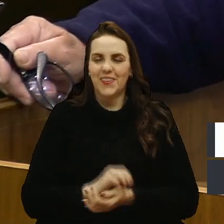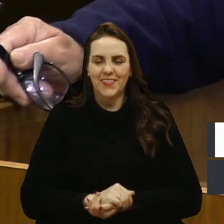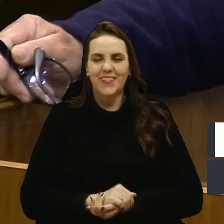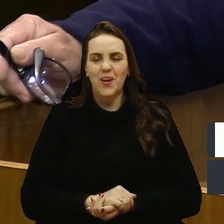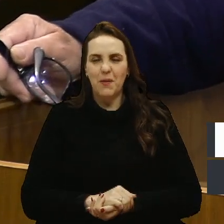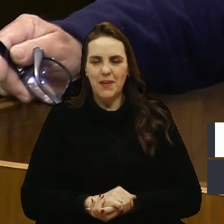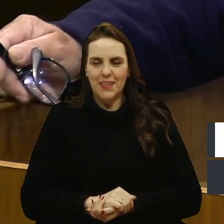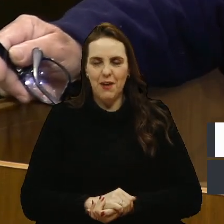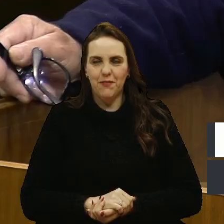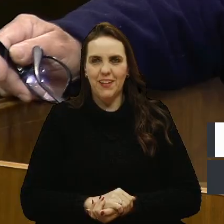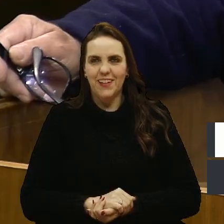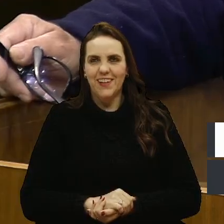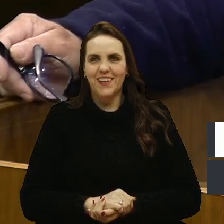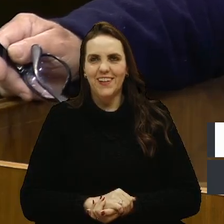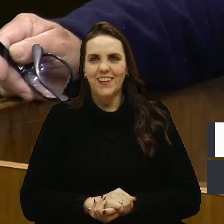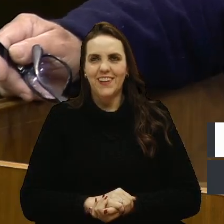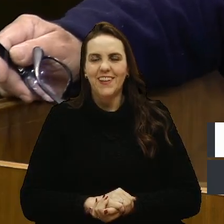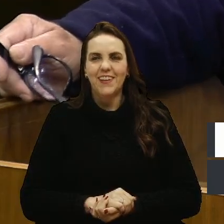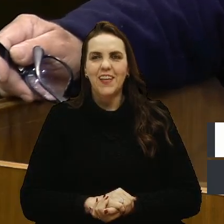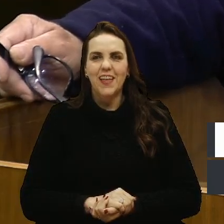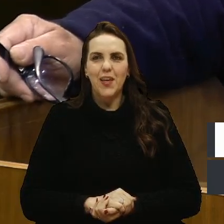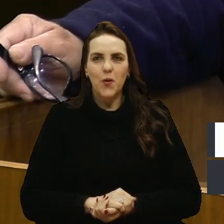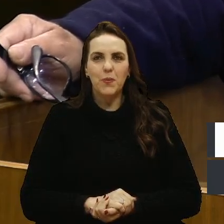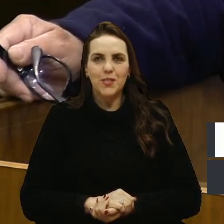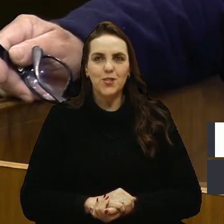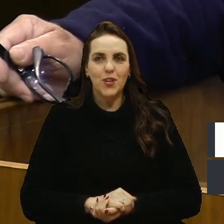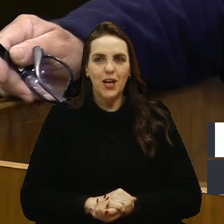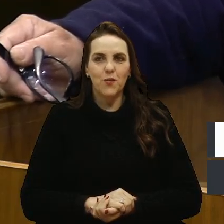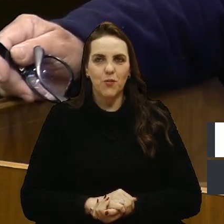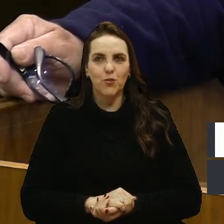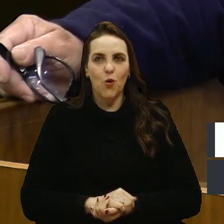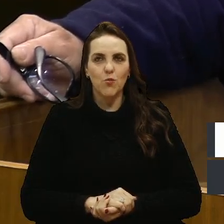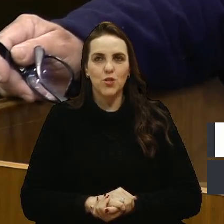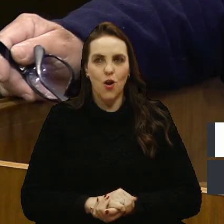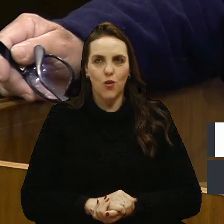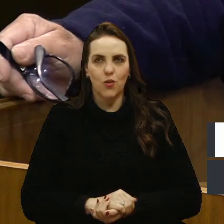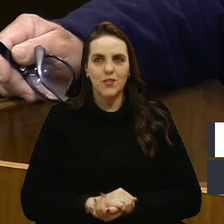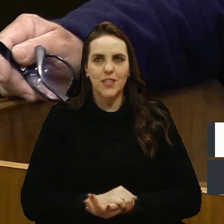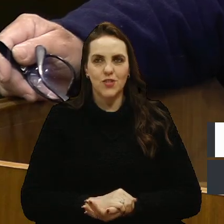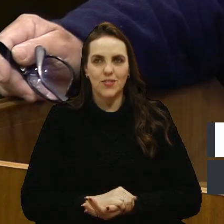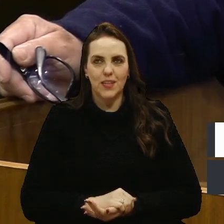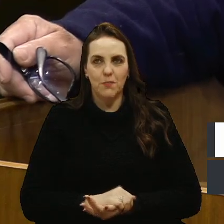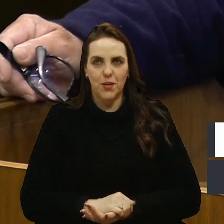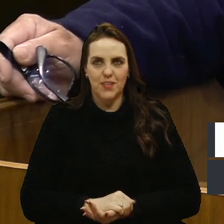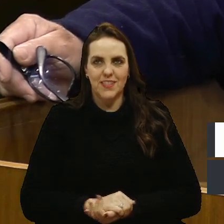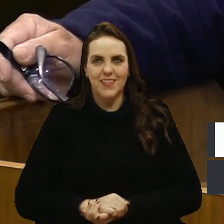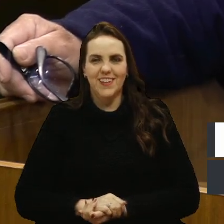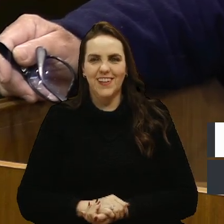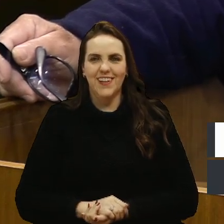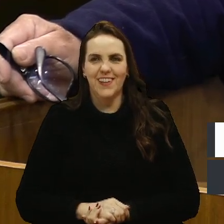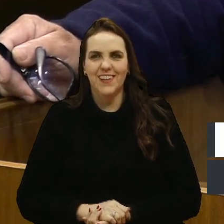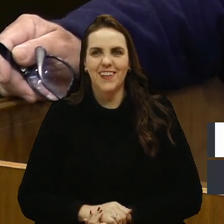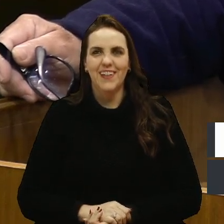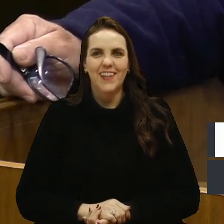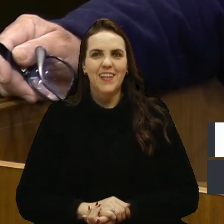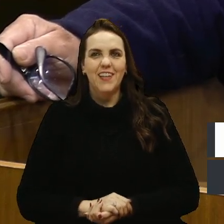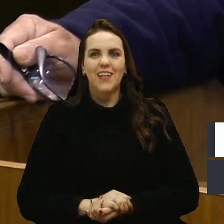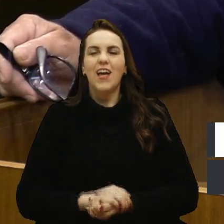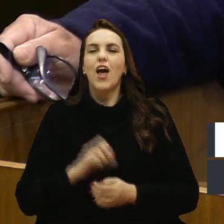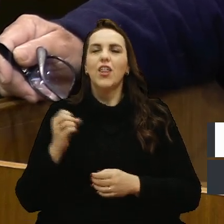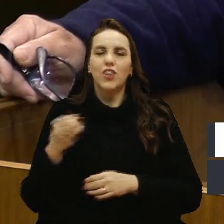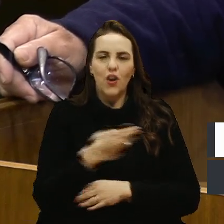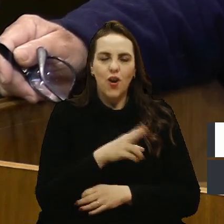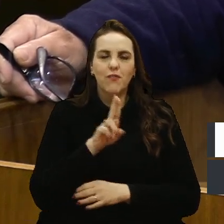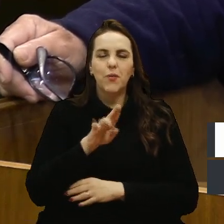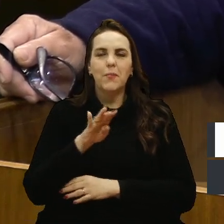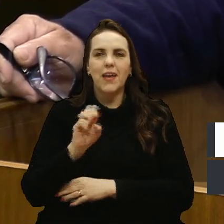pessoal de casa, nobres colegas, de primeira mão estou aqui anunciando a data da licitação da nova UBS do Vila